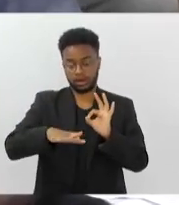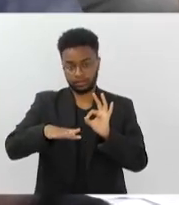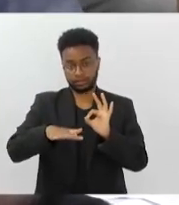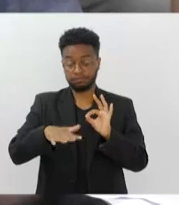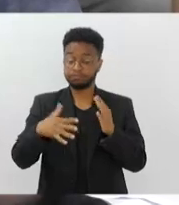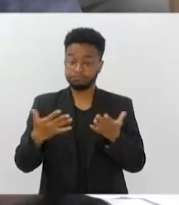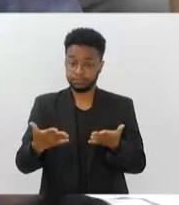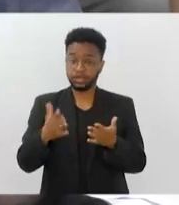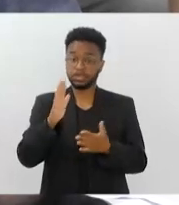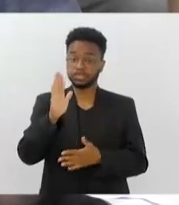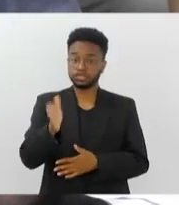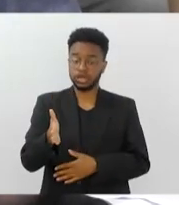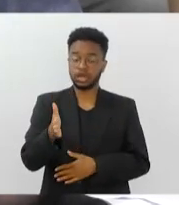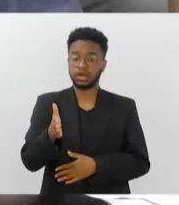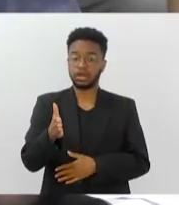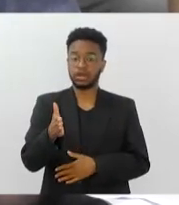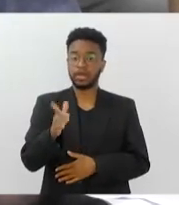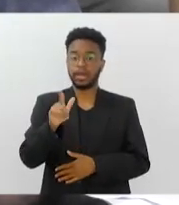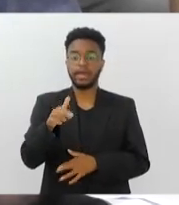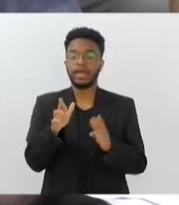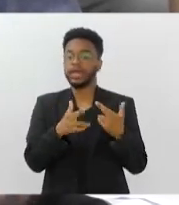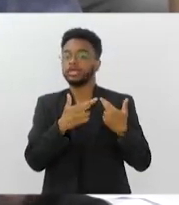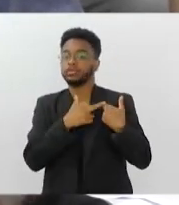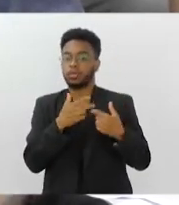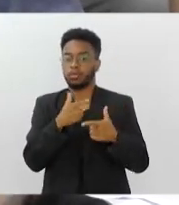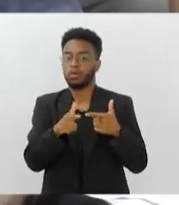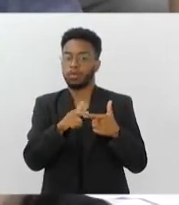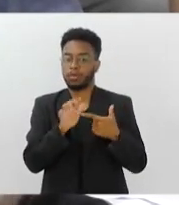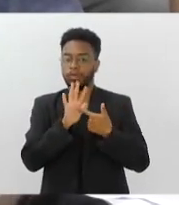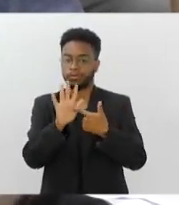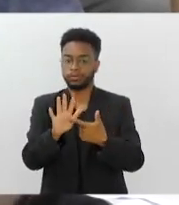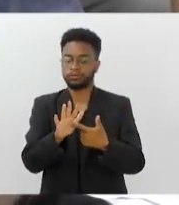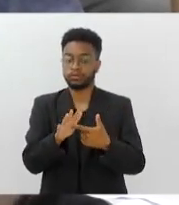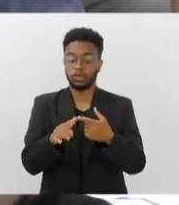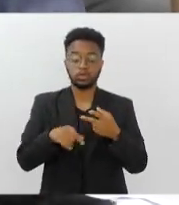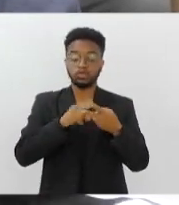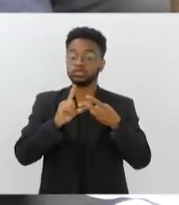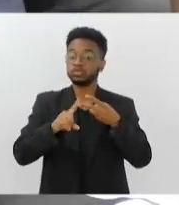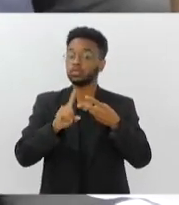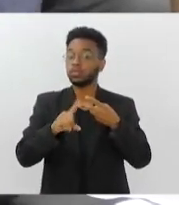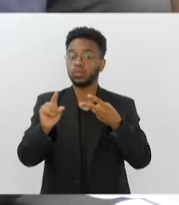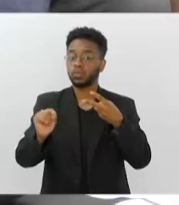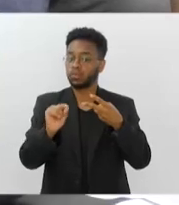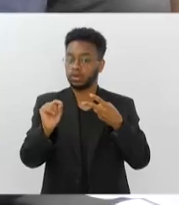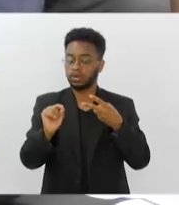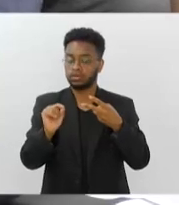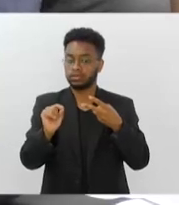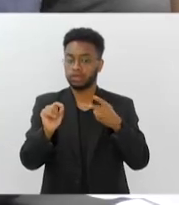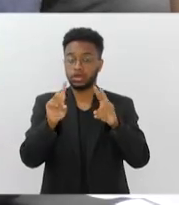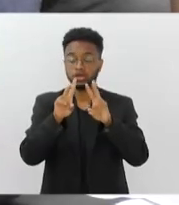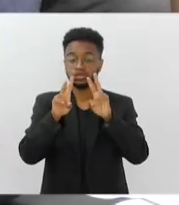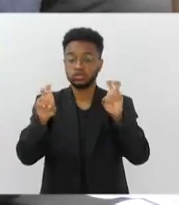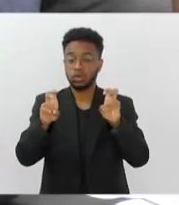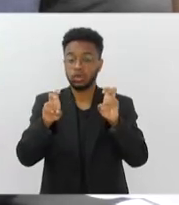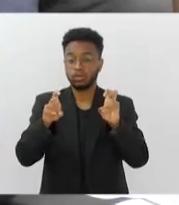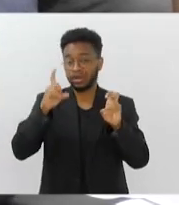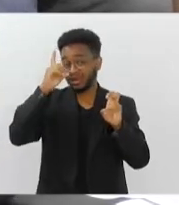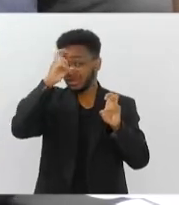já é da competência. O segundo é a dificuldade